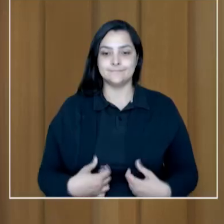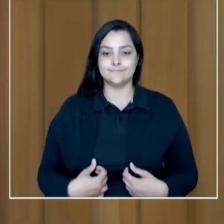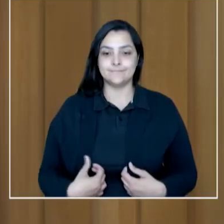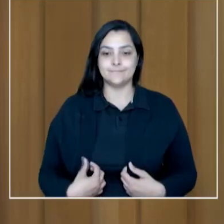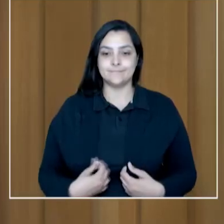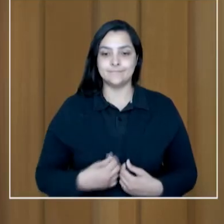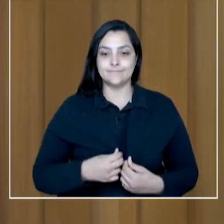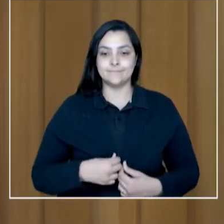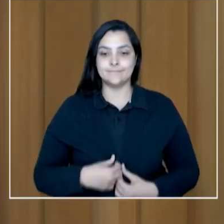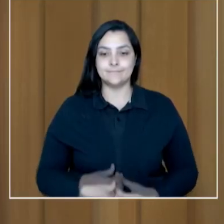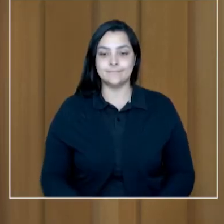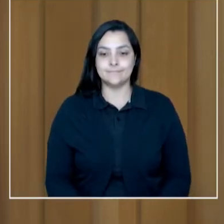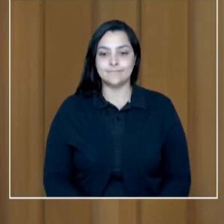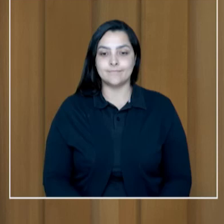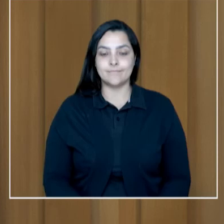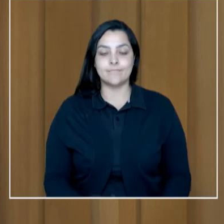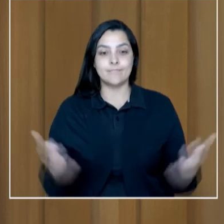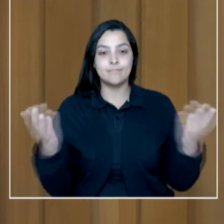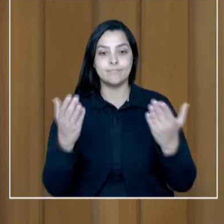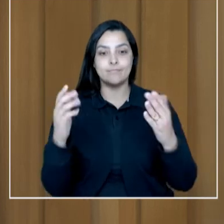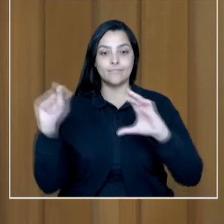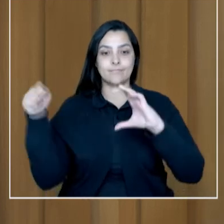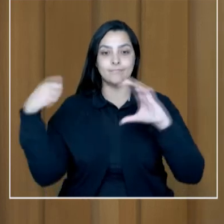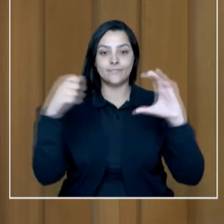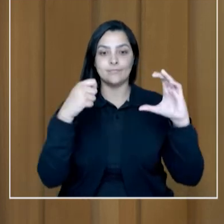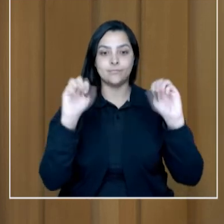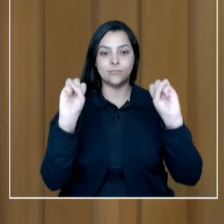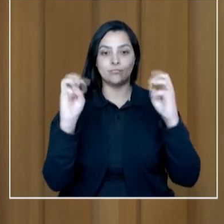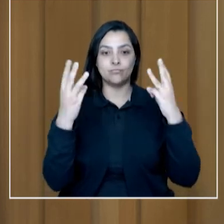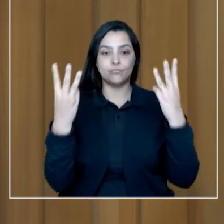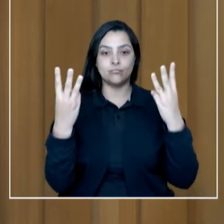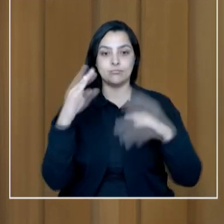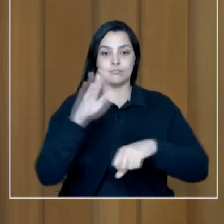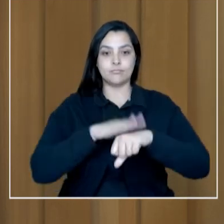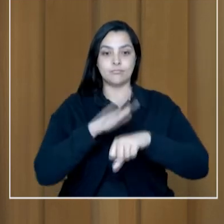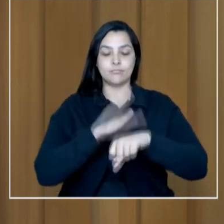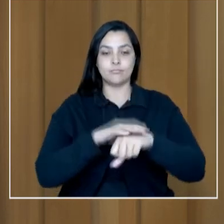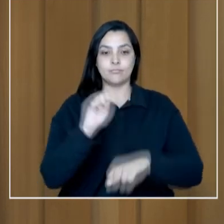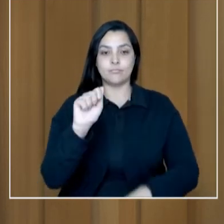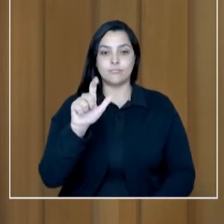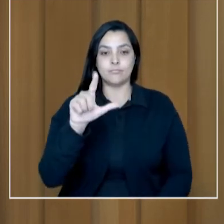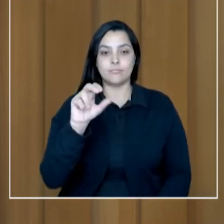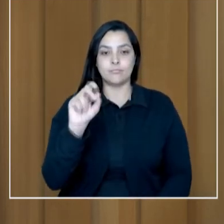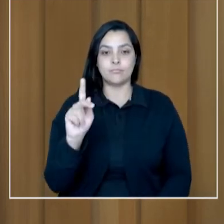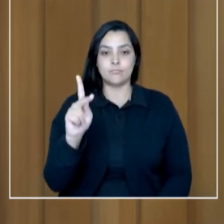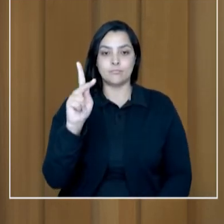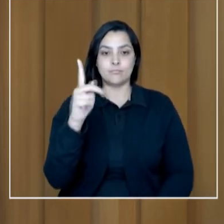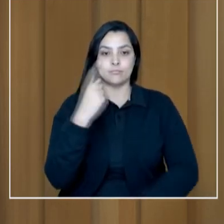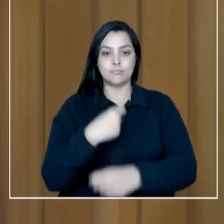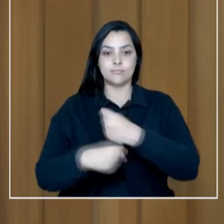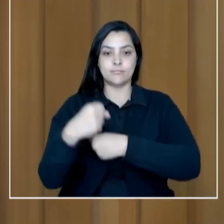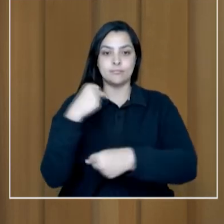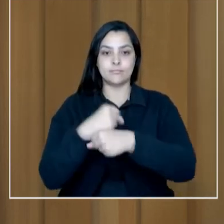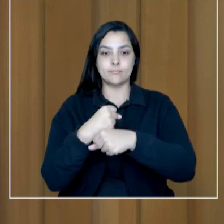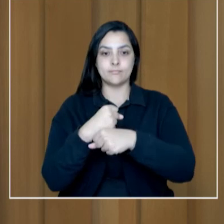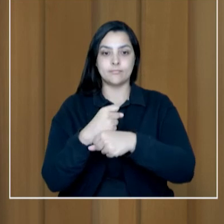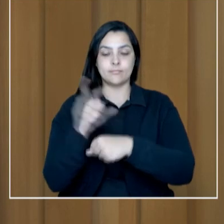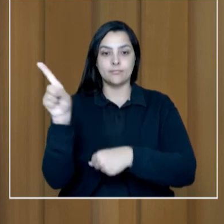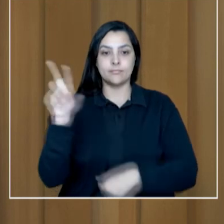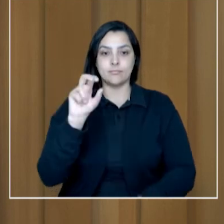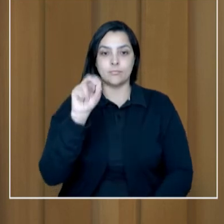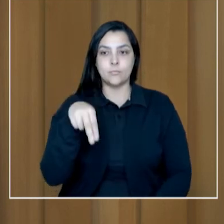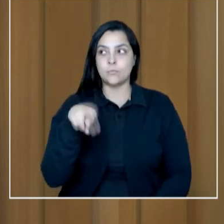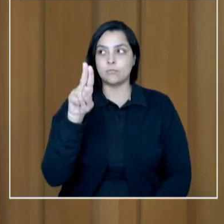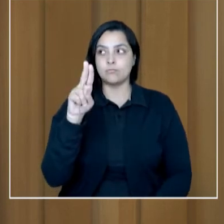Assistiremos agora ao vídeo do show realizado pelo artista Alok ano passado na ONU, em